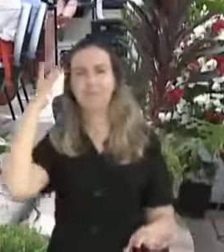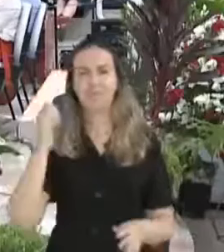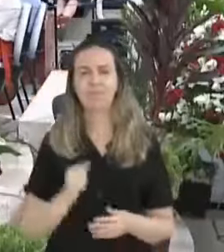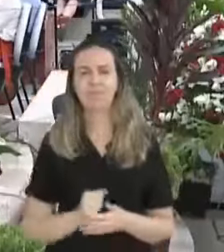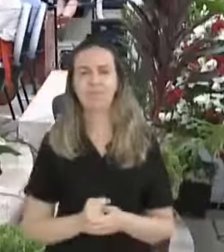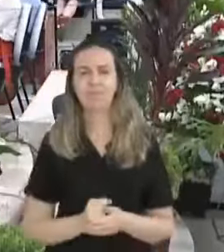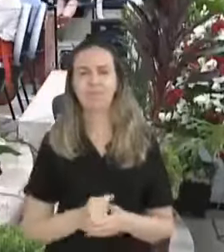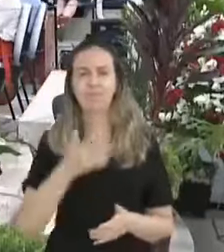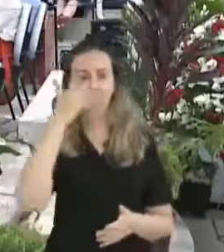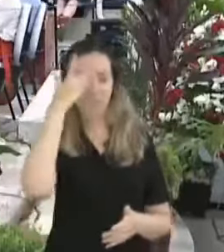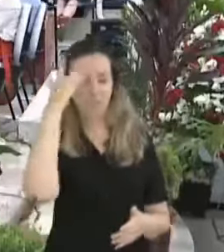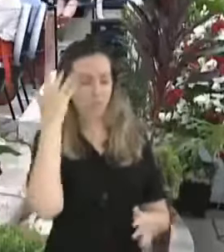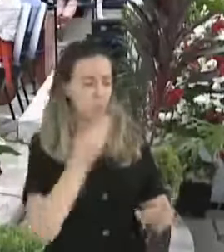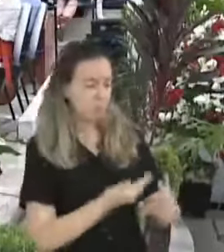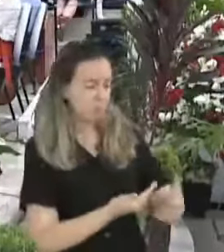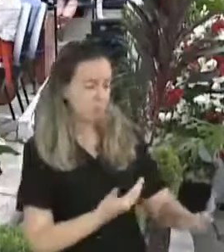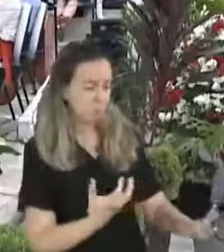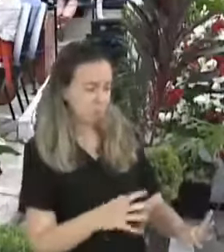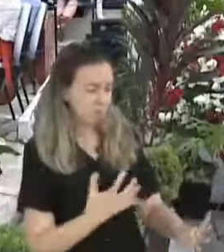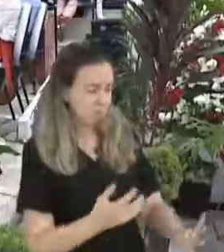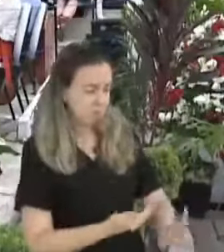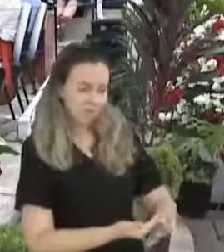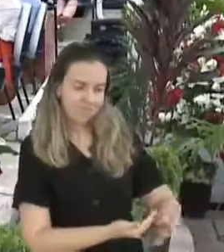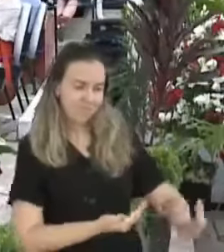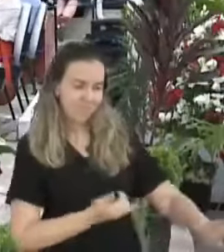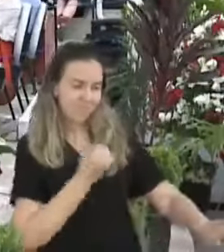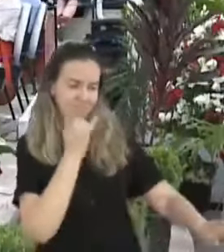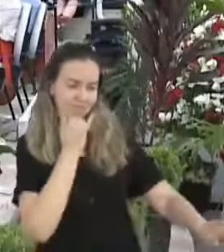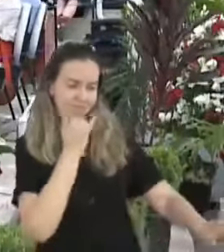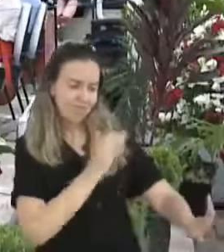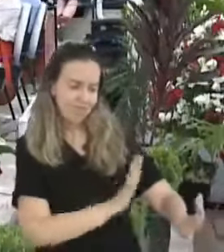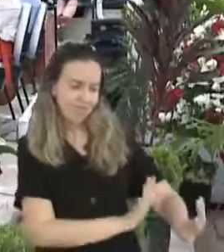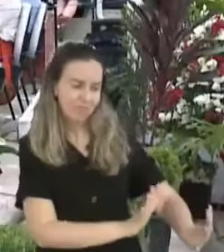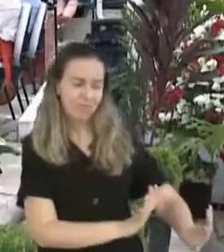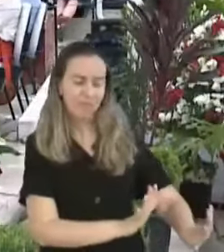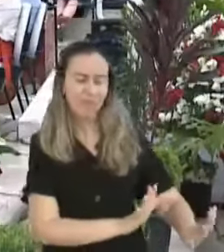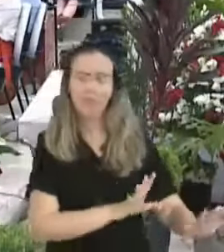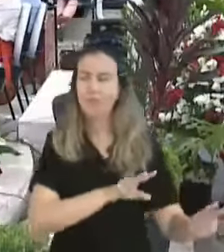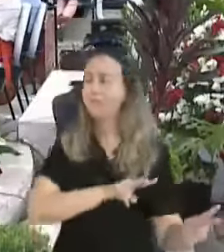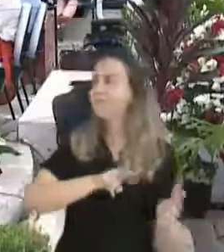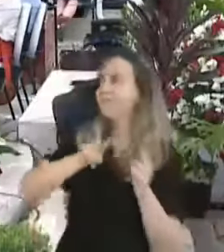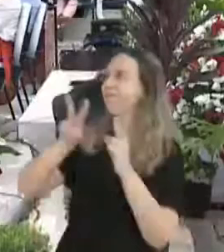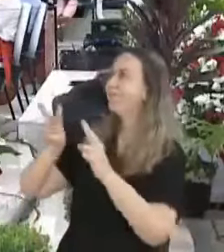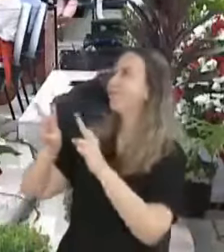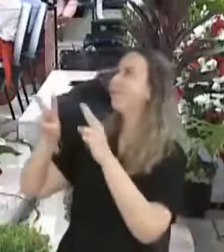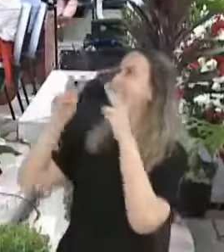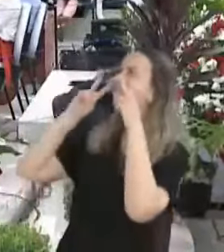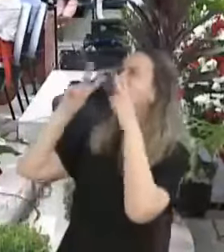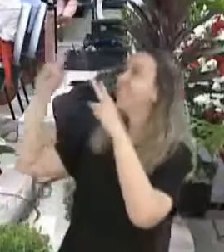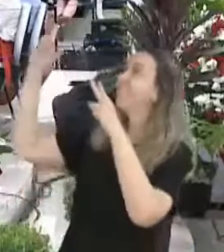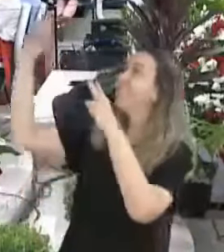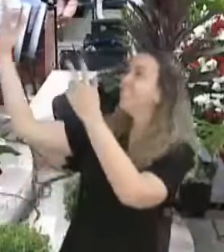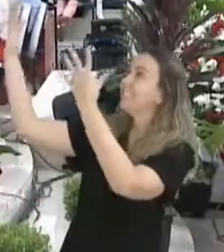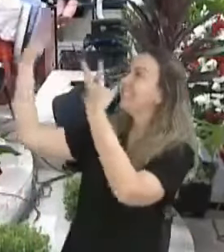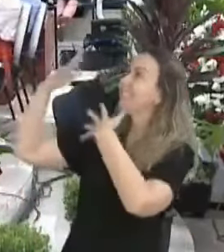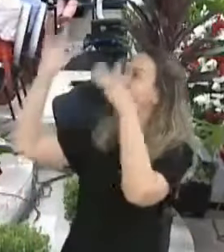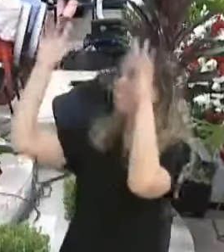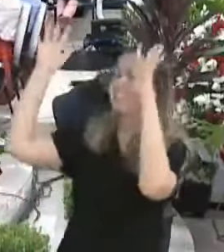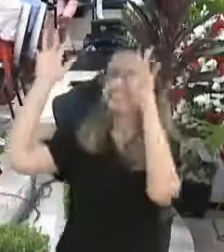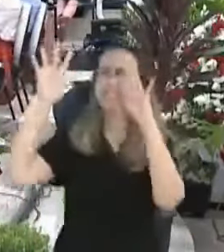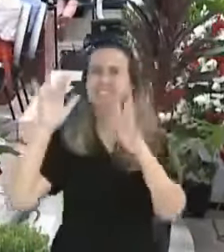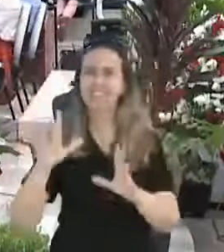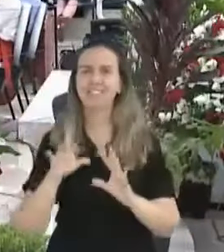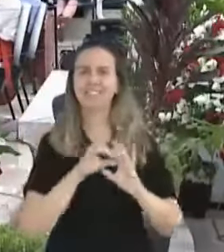rebeldes, convertei-vos a mim, diz ao Senhor, e eu me voltarei para vós.